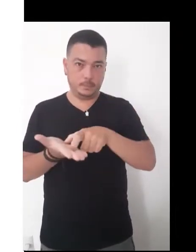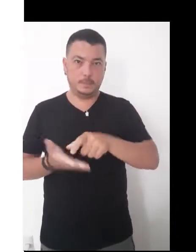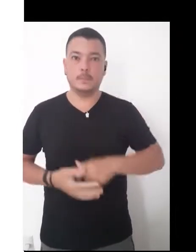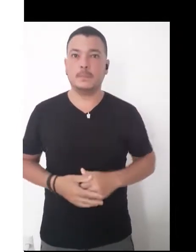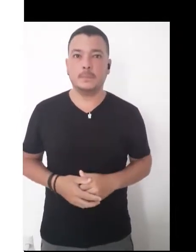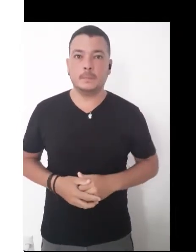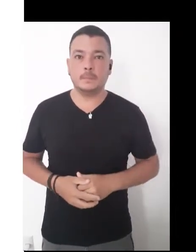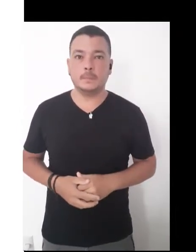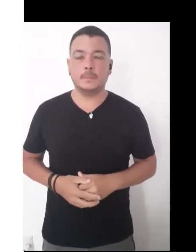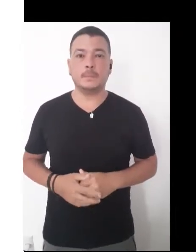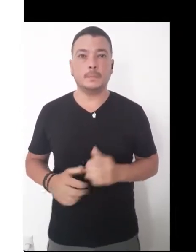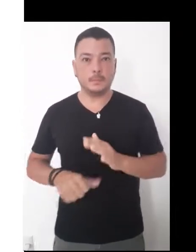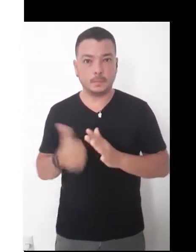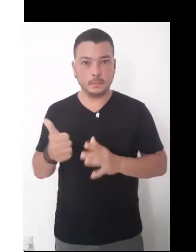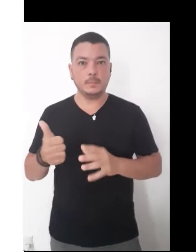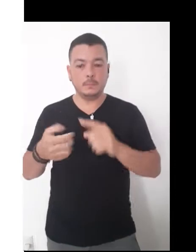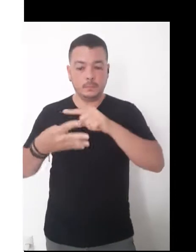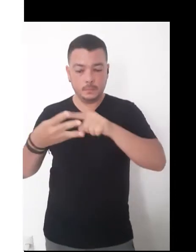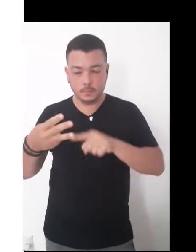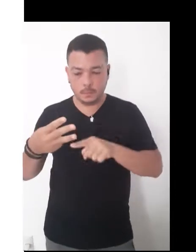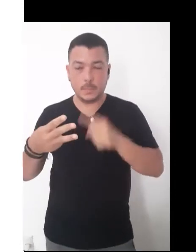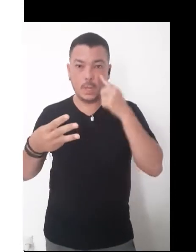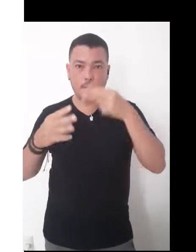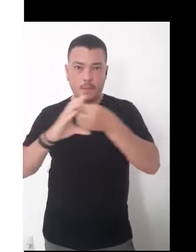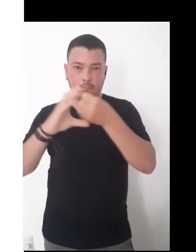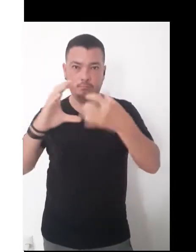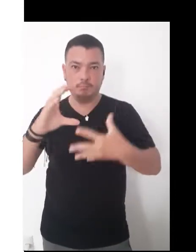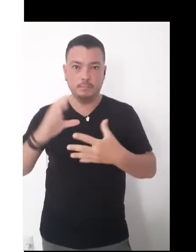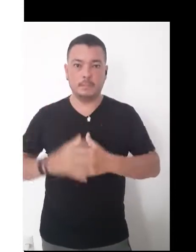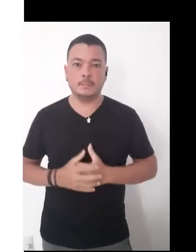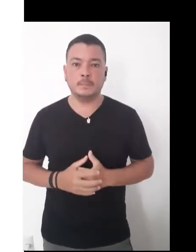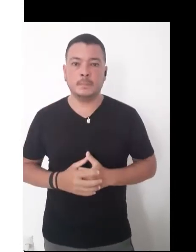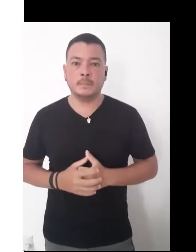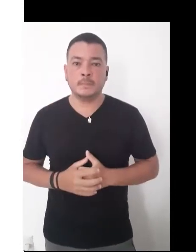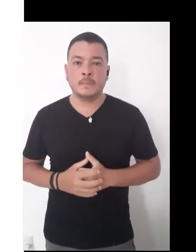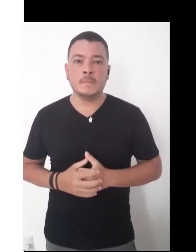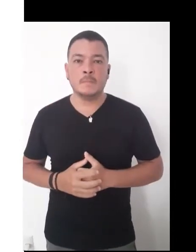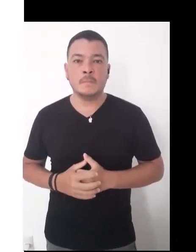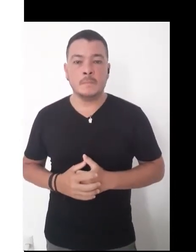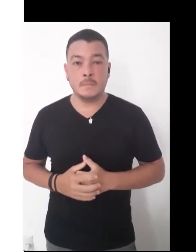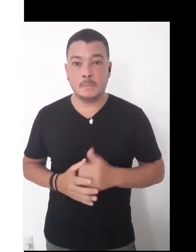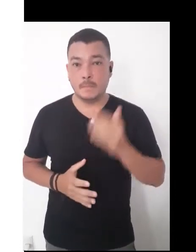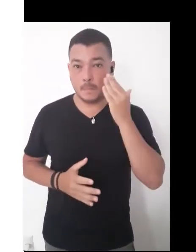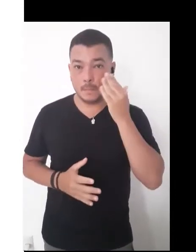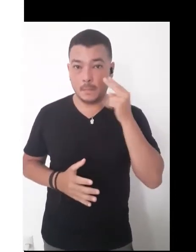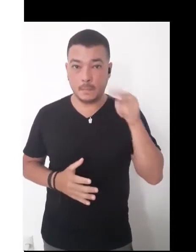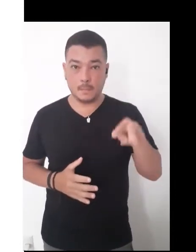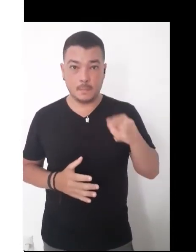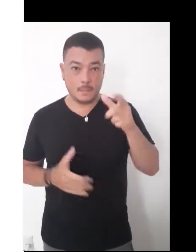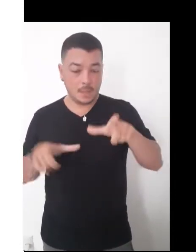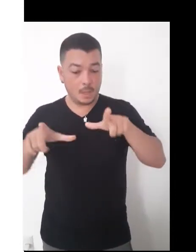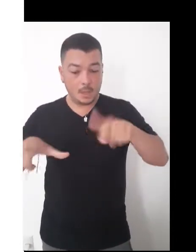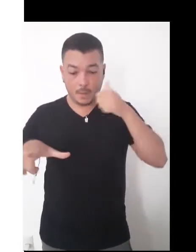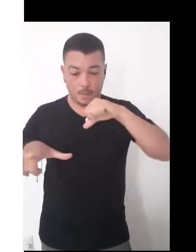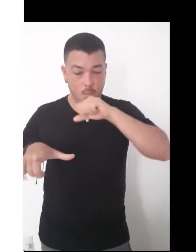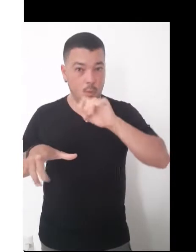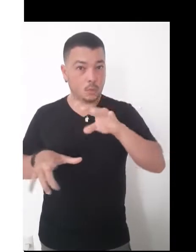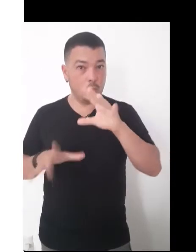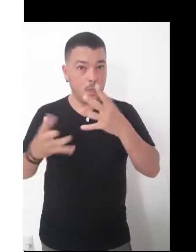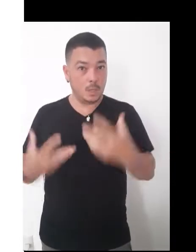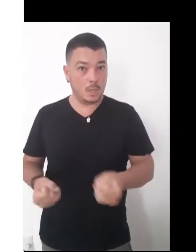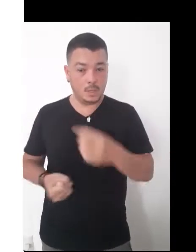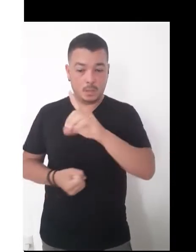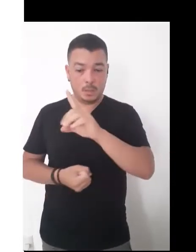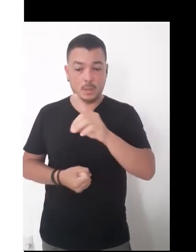a versão da memória, então são 3 características na verdade. Supondo que eu sei que a minha placa-mãe só aceita DDR4, eu só vou